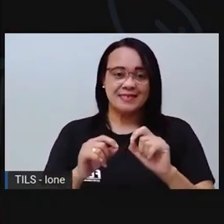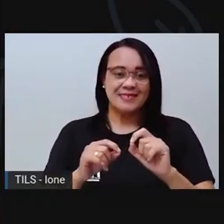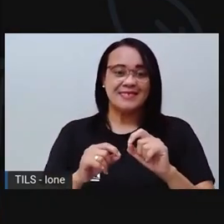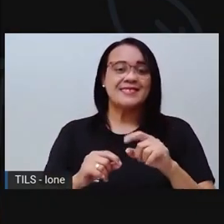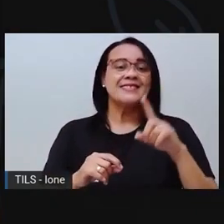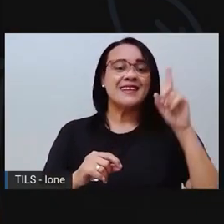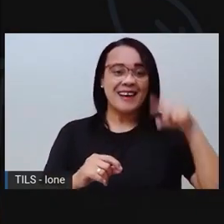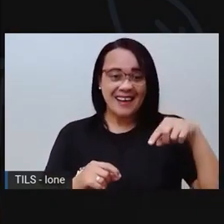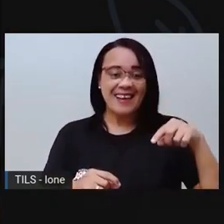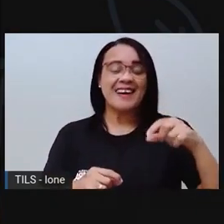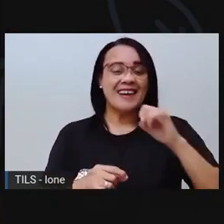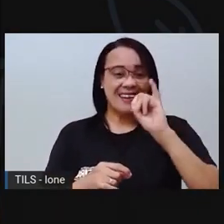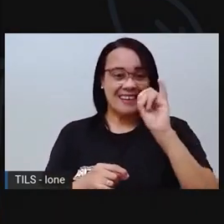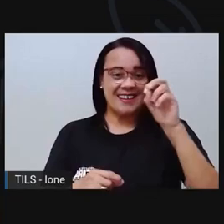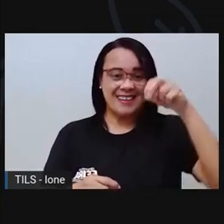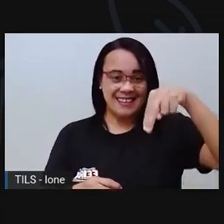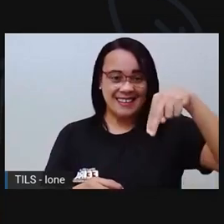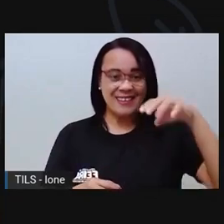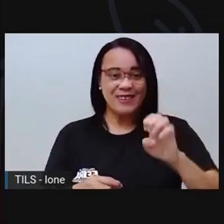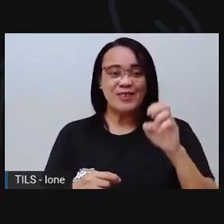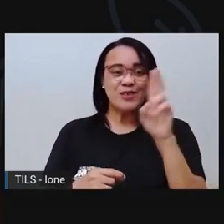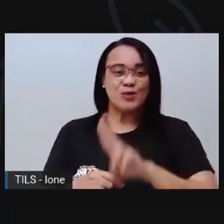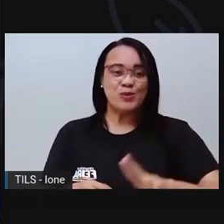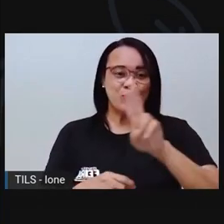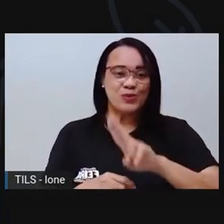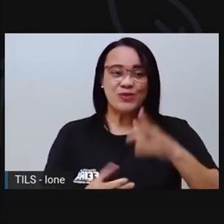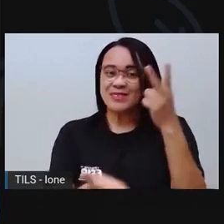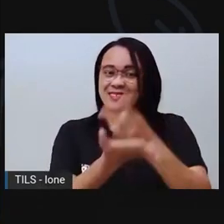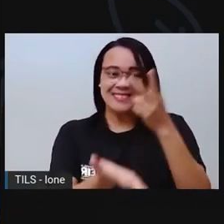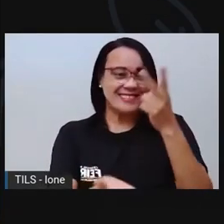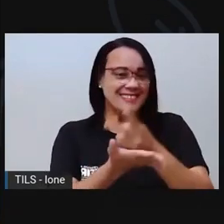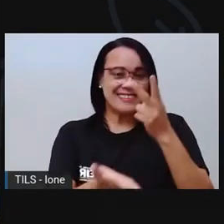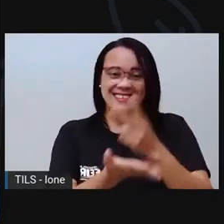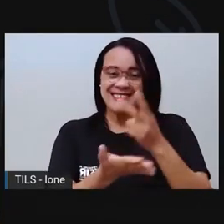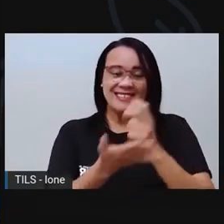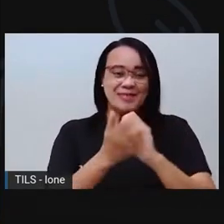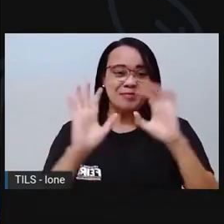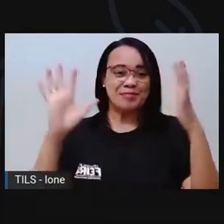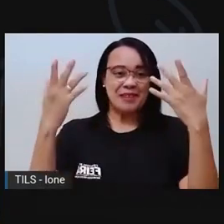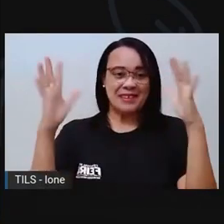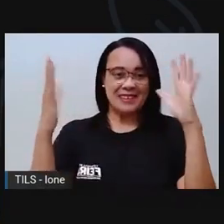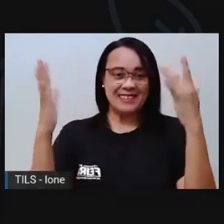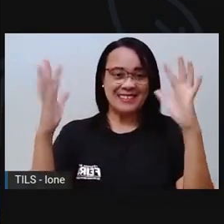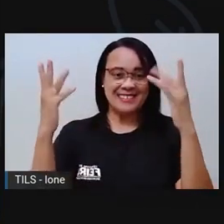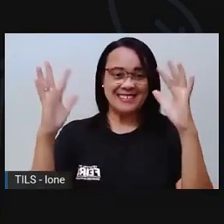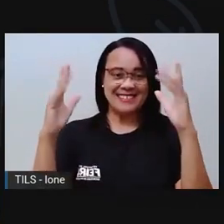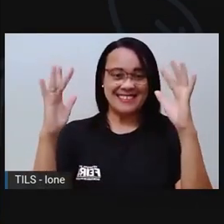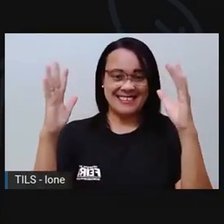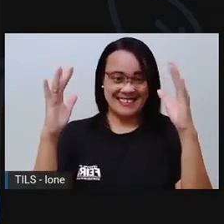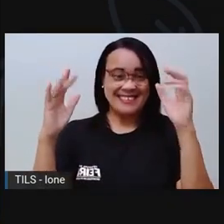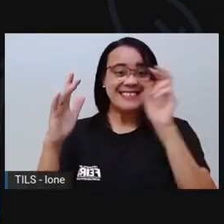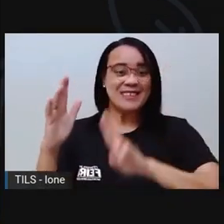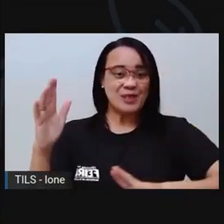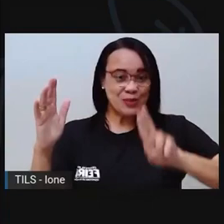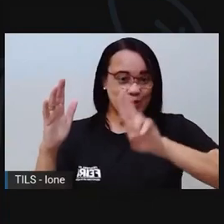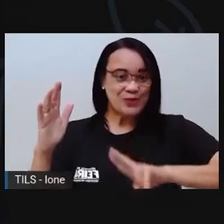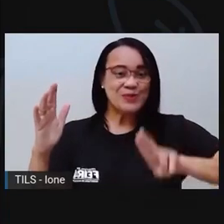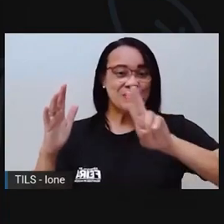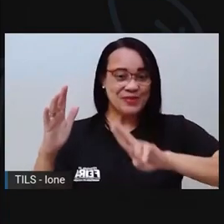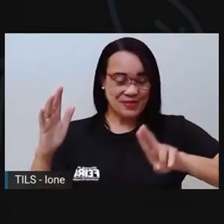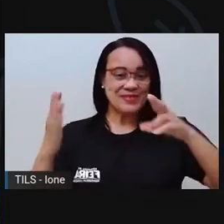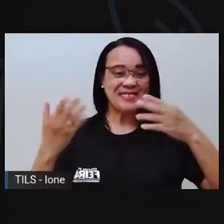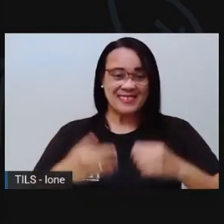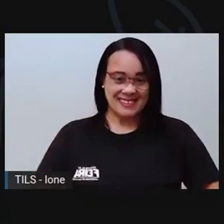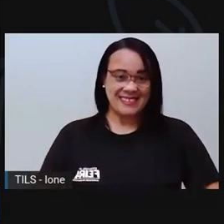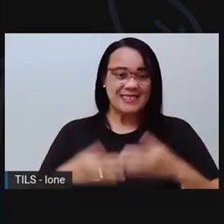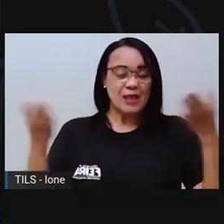ONU usa bastante ela aí, ó. O que é que ONU usa para se expressar? As mãos. Então a gente vai